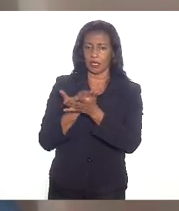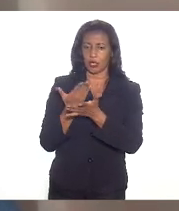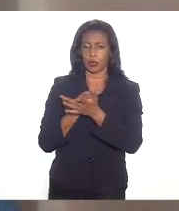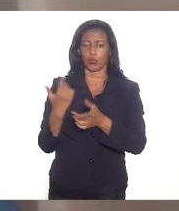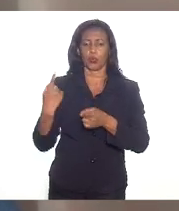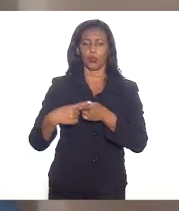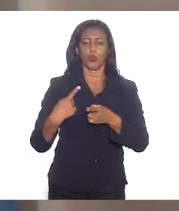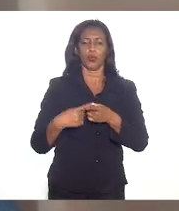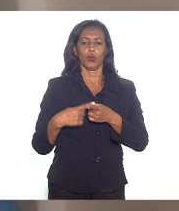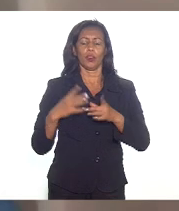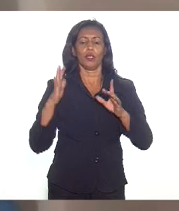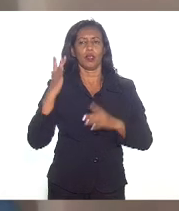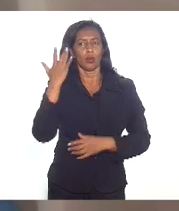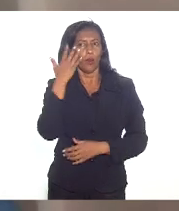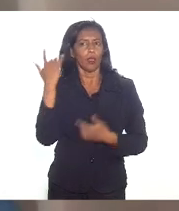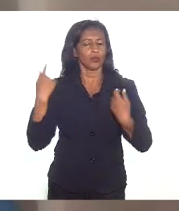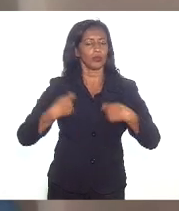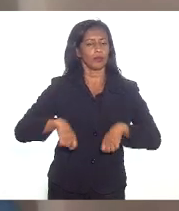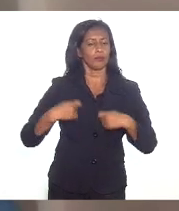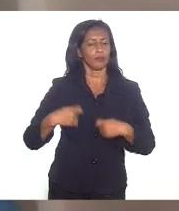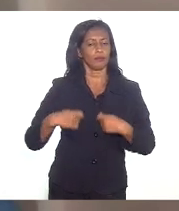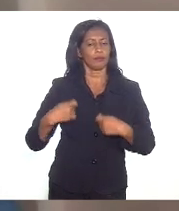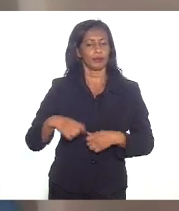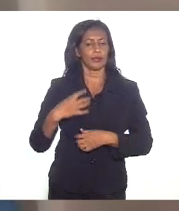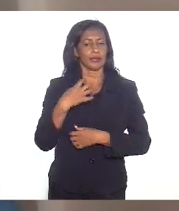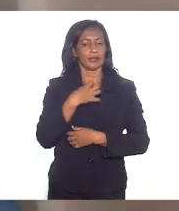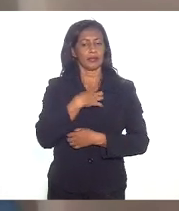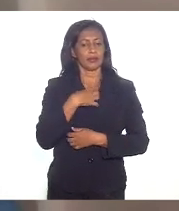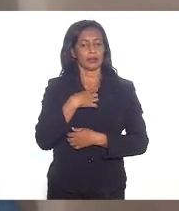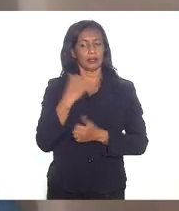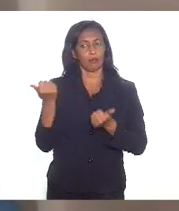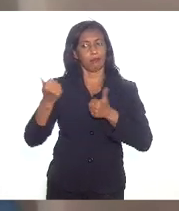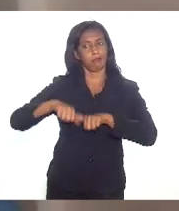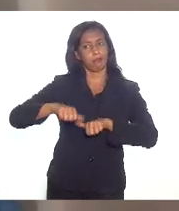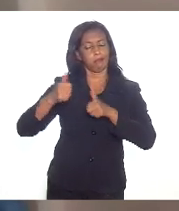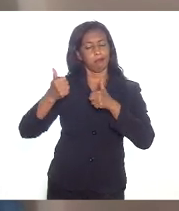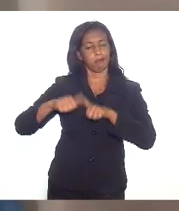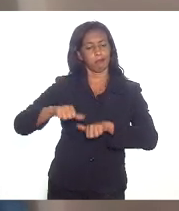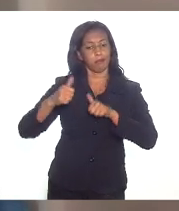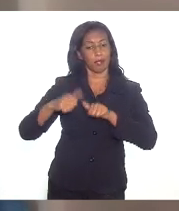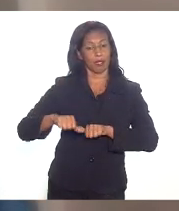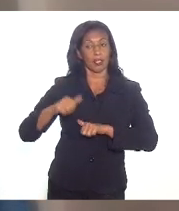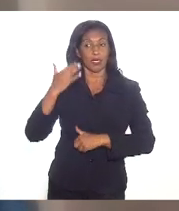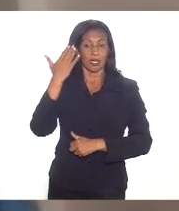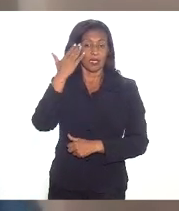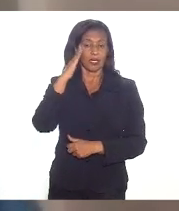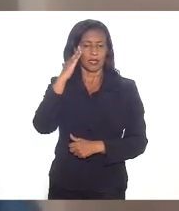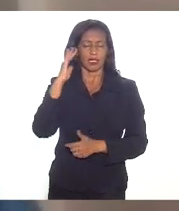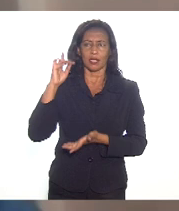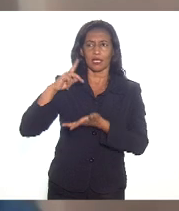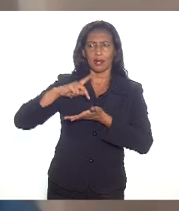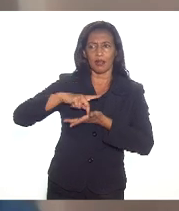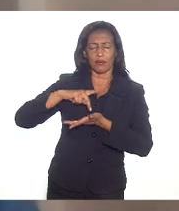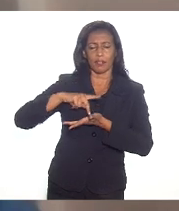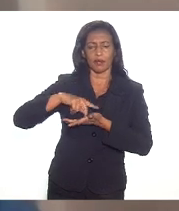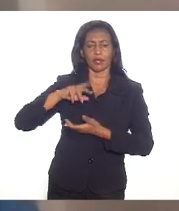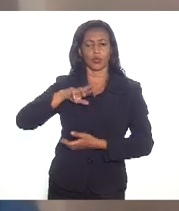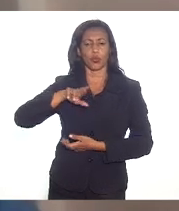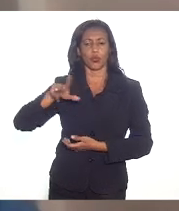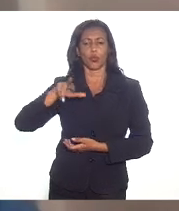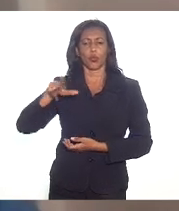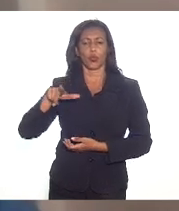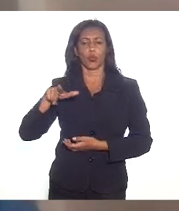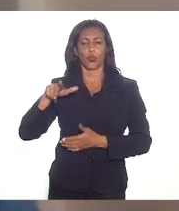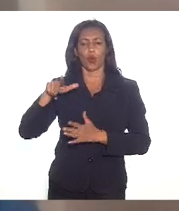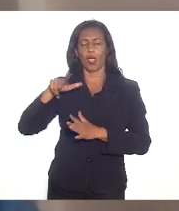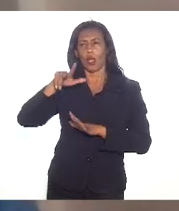porque eu acho que precisa ser pelo menos avaliado aí, e se entender de que, na verdade, não é um